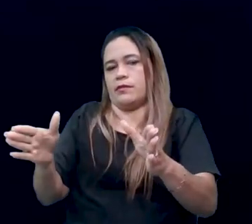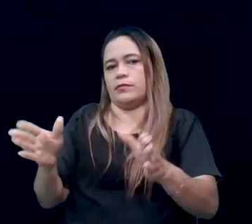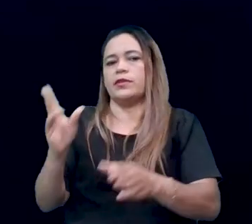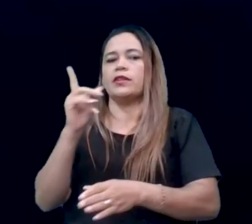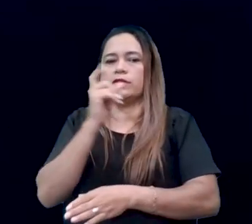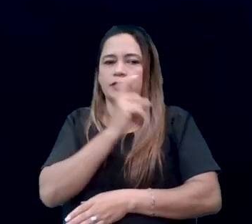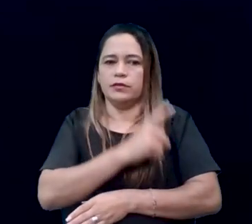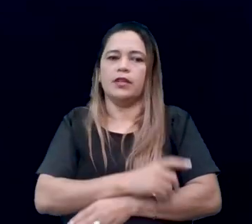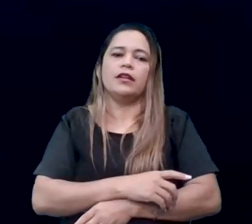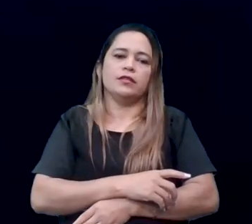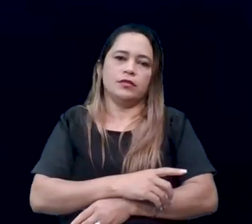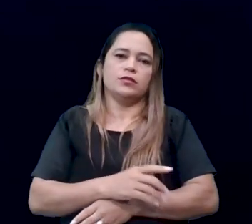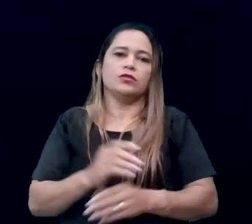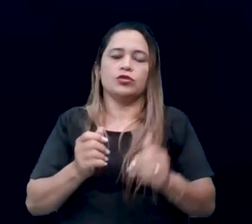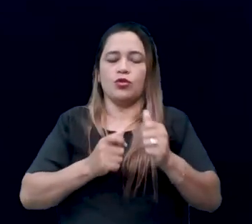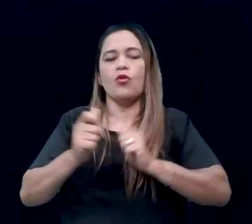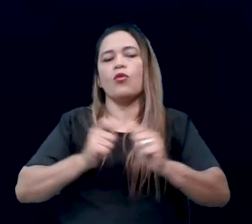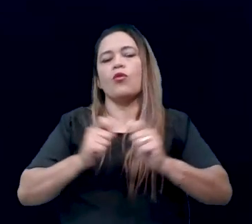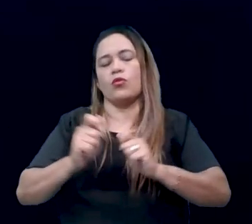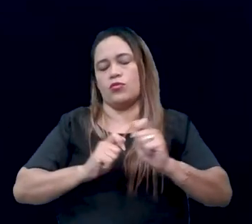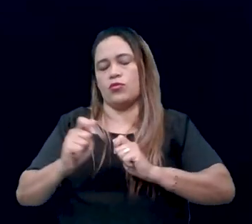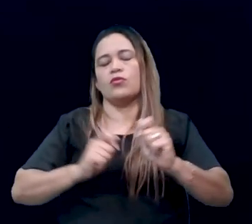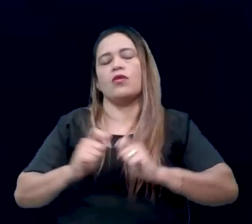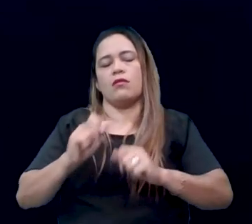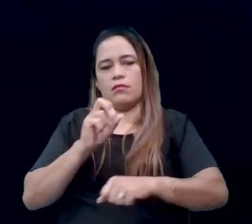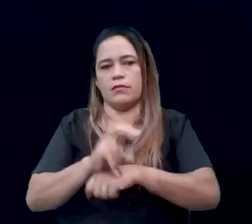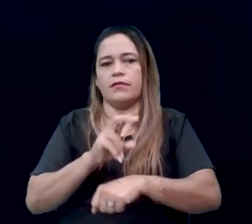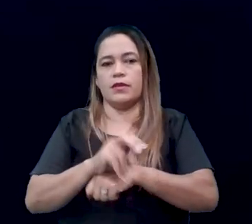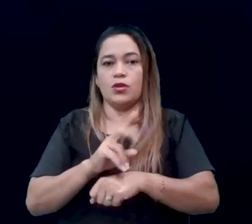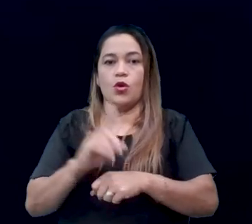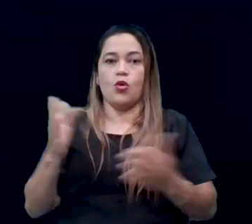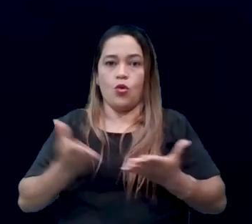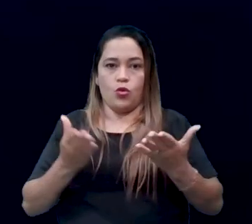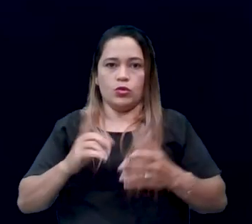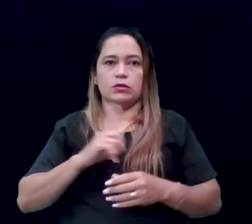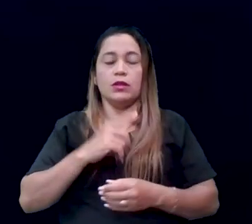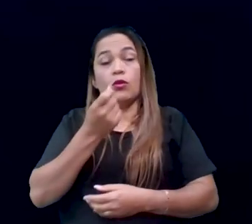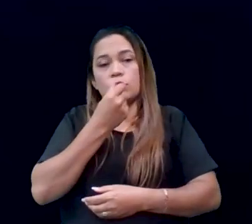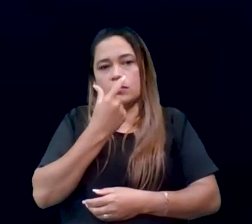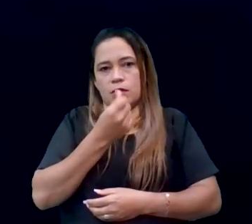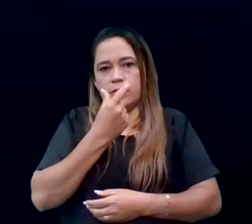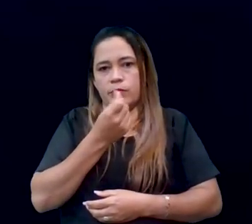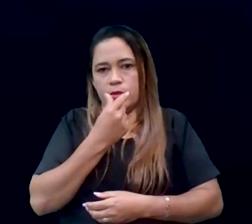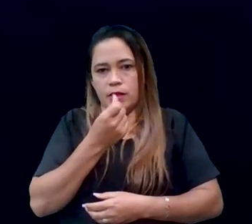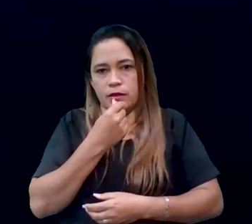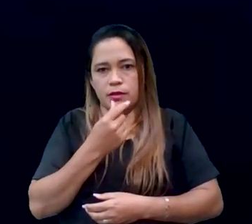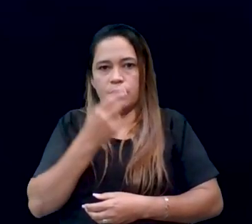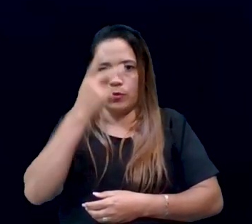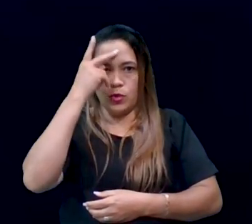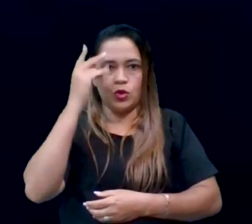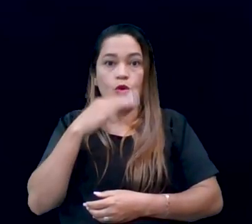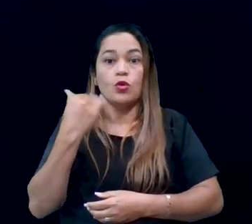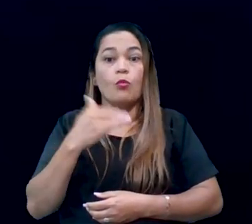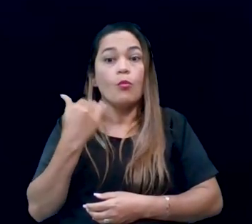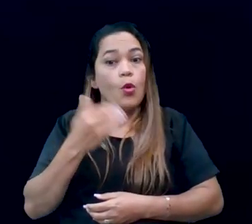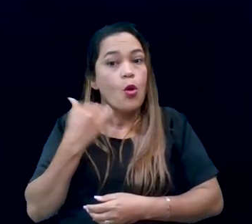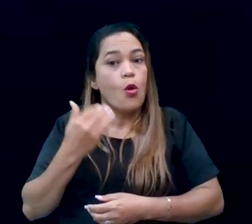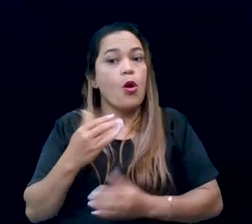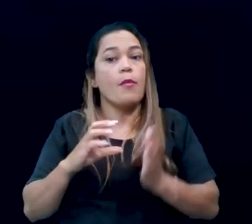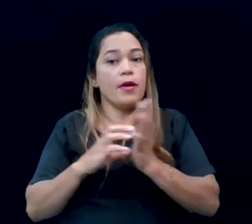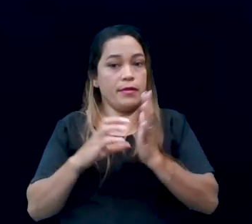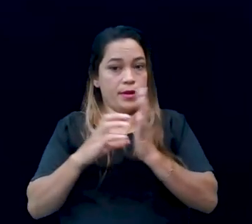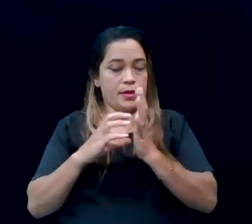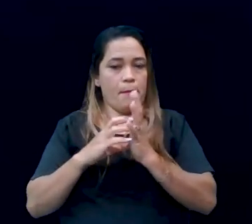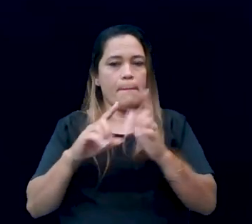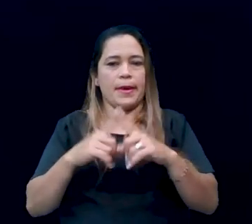gente tem de quê? De controlar o vírus. Hoje, a gente tem alguns medicamentos que fazem com que a pessoa não morra mais da AIDS. Ela vai